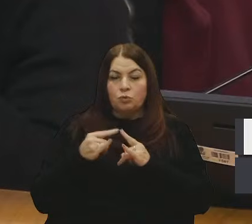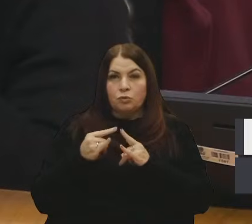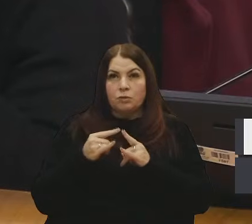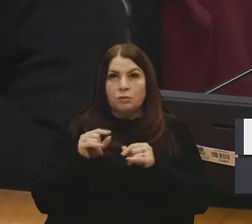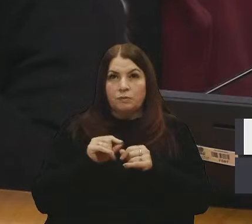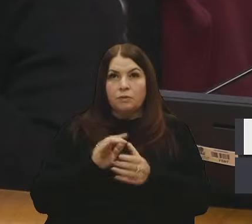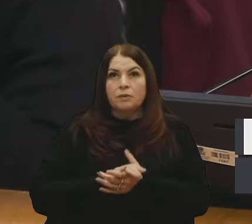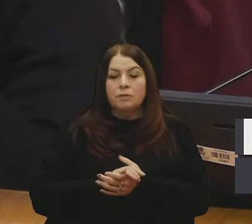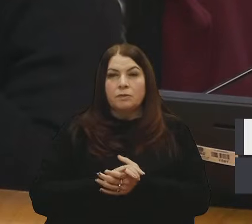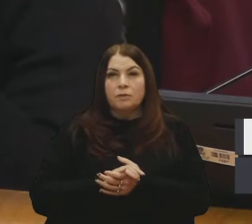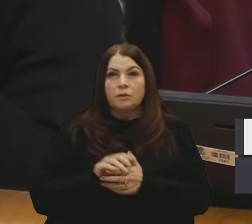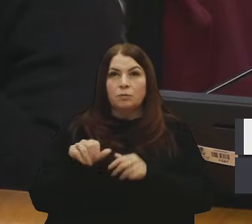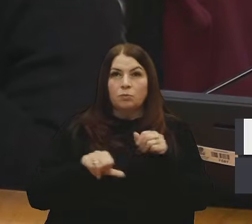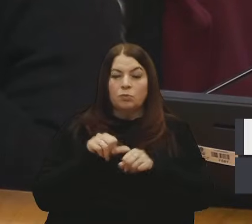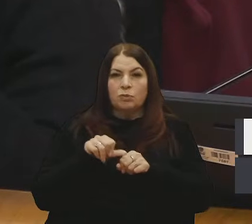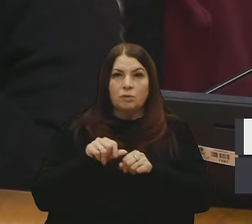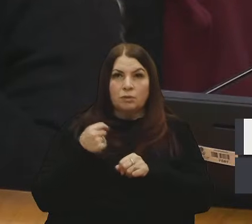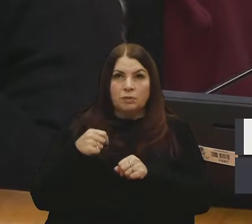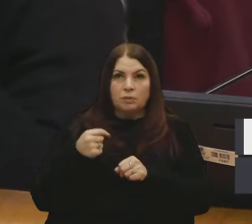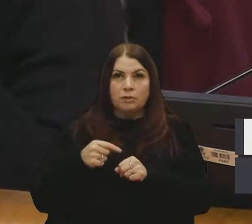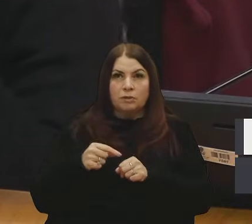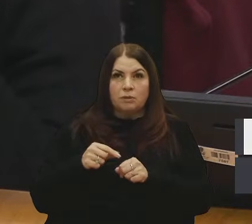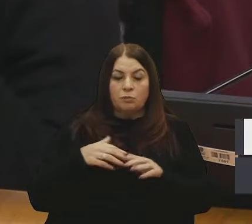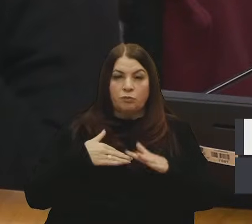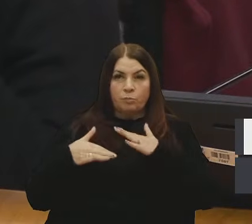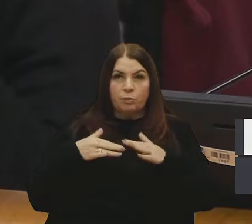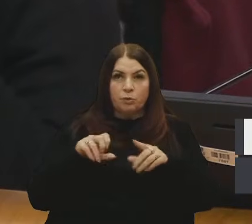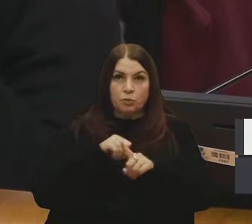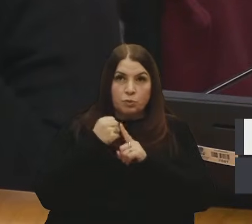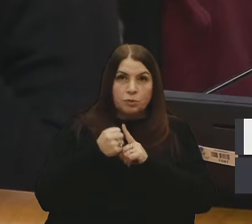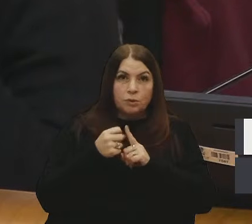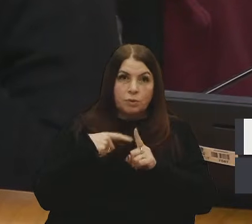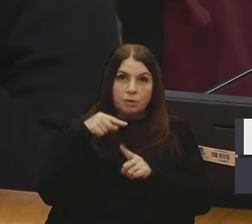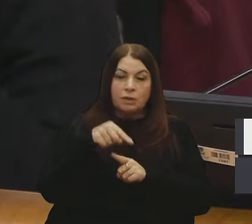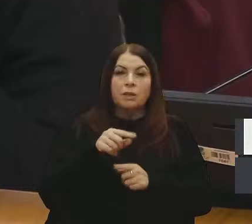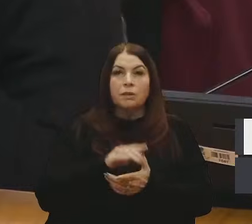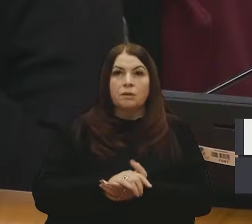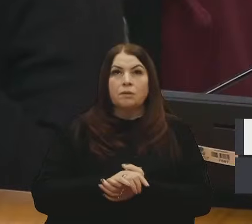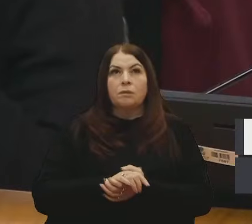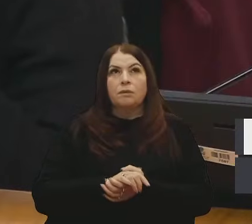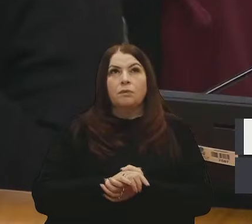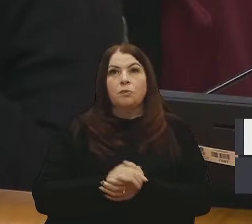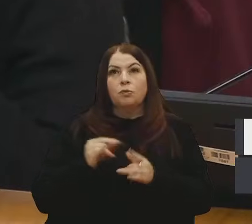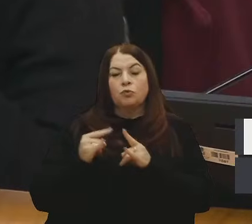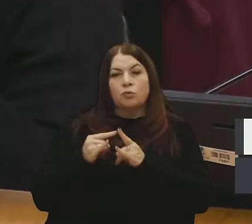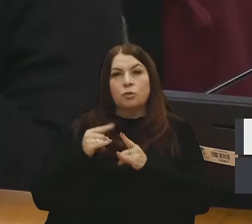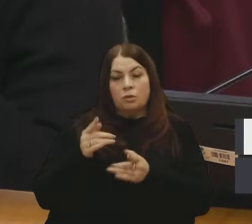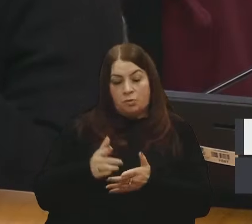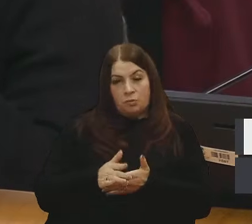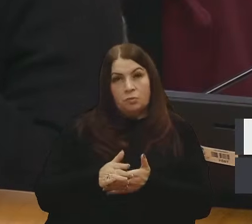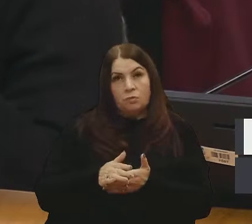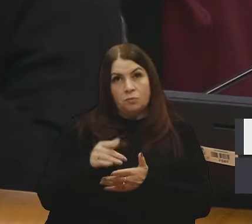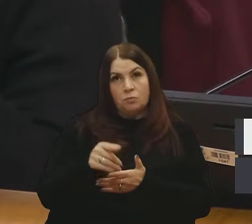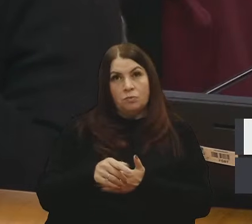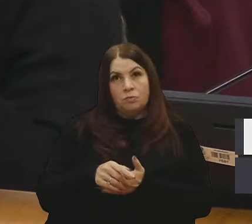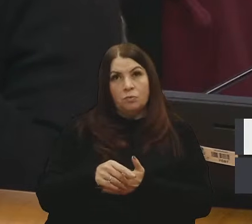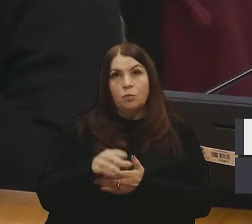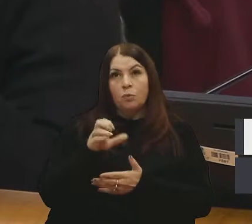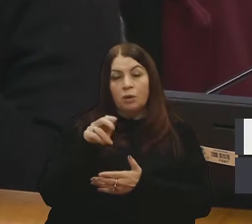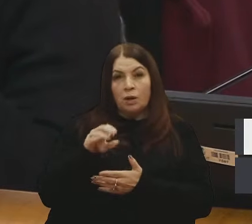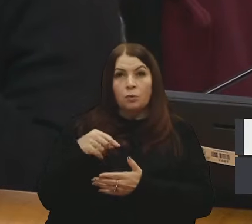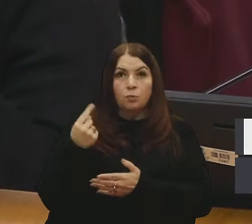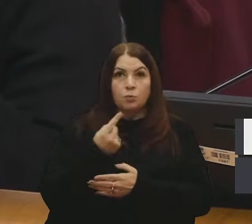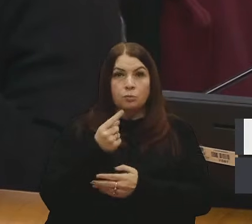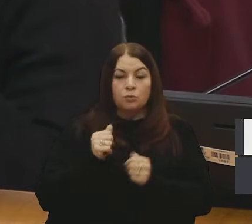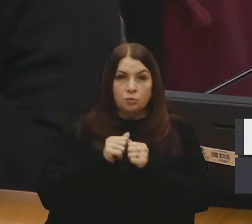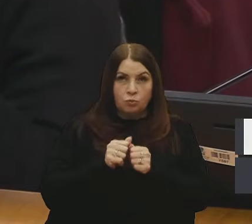faz as mudanças necessárias, é pelo movimento social, e a gente está aqui enquanto institucionalidade, né, no cargo que ocupamos, para